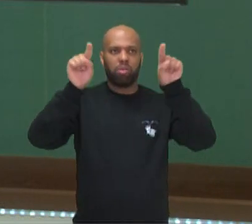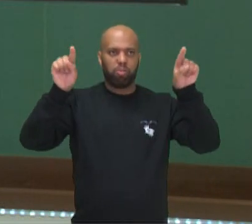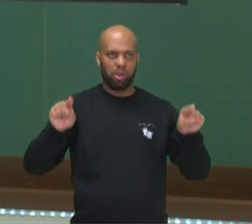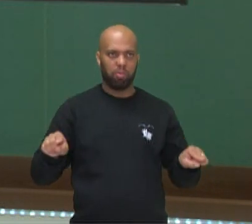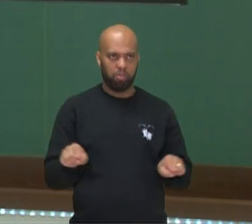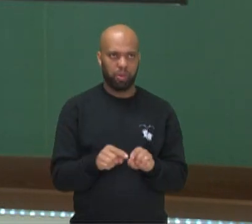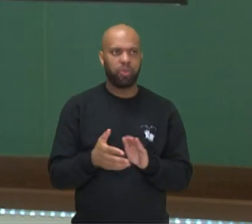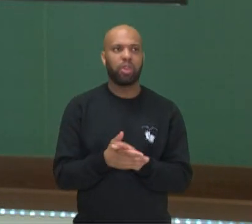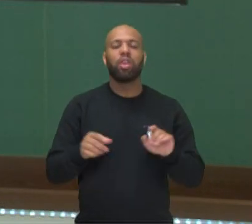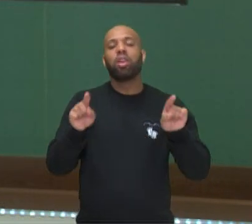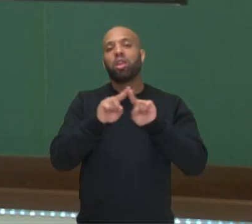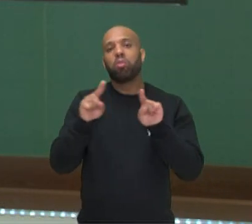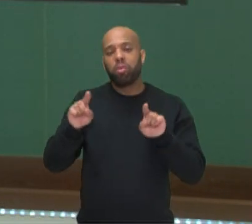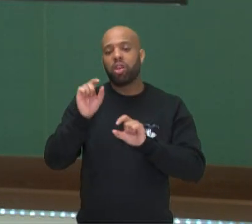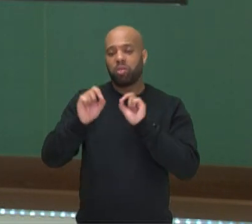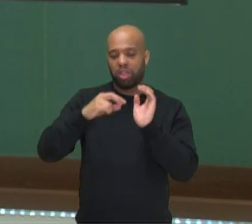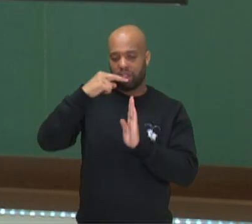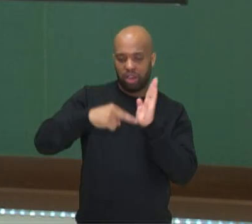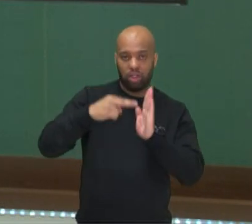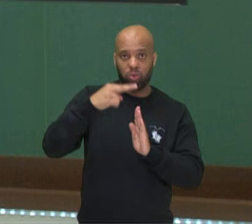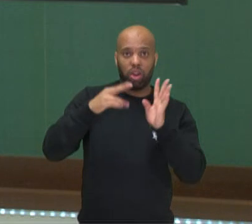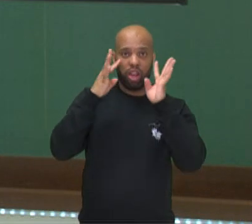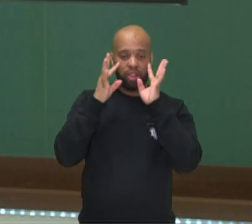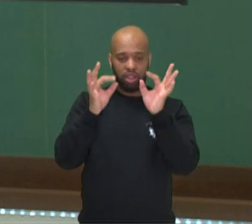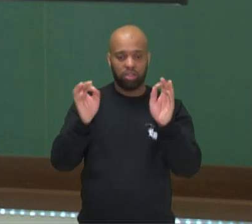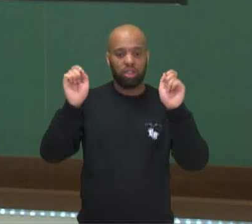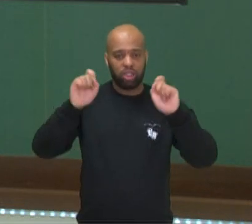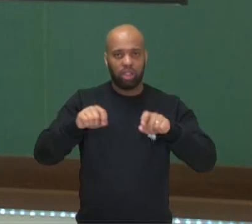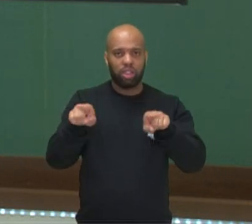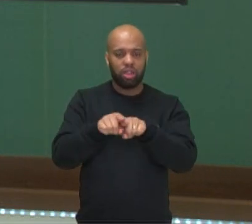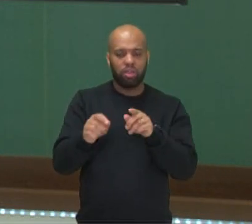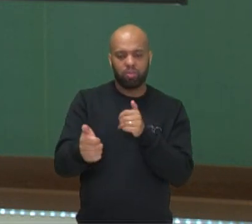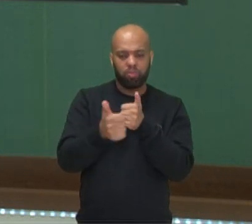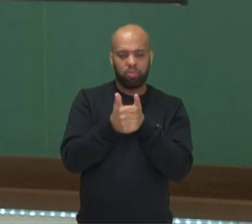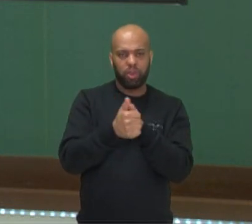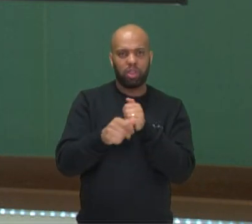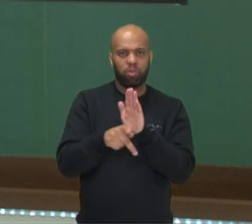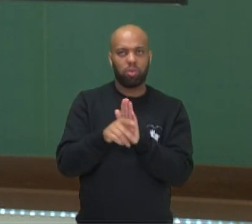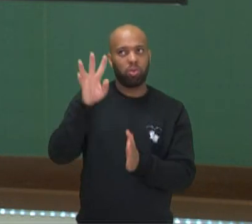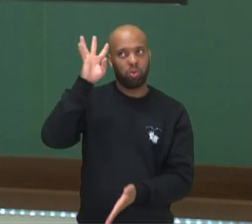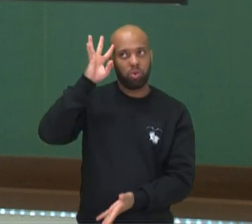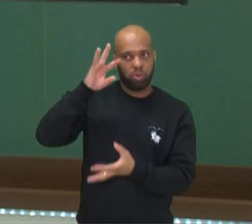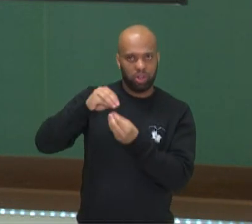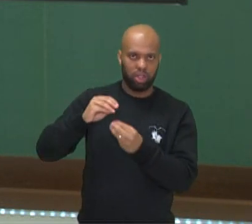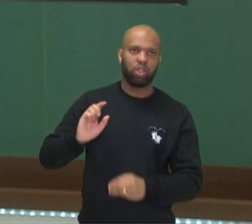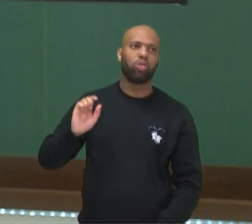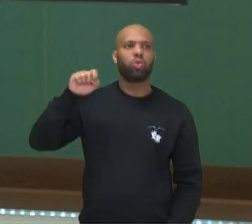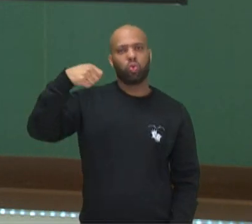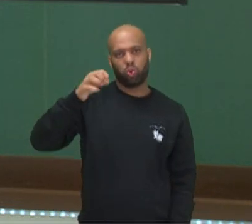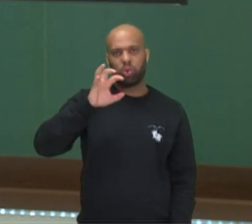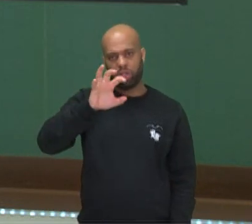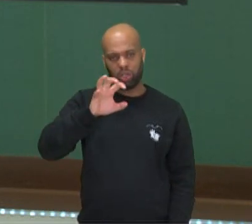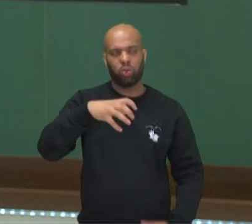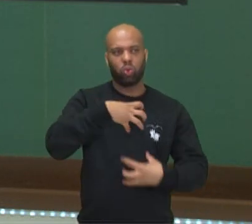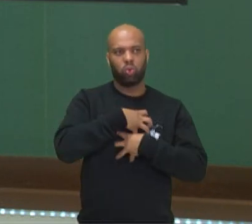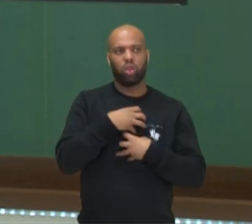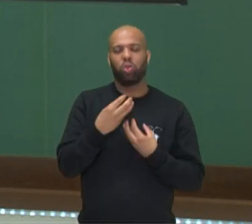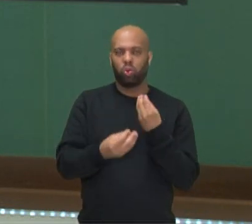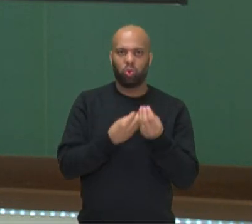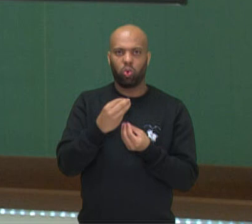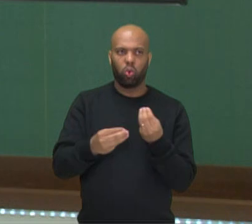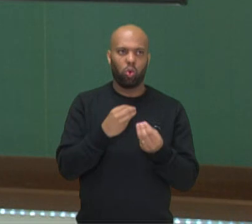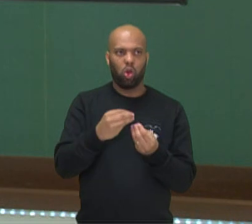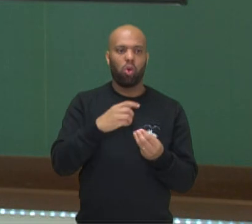né? Mas uma leitura atenta permite aí aproximar a interpretação de forma, digamos assim,